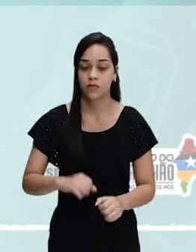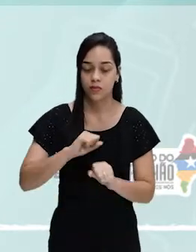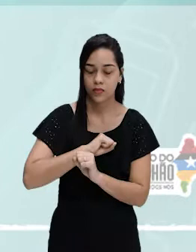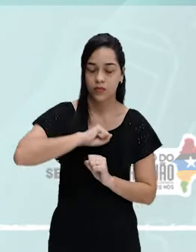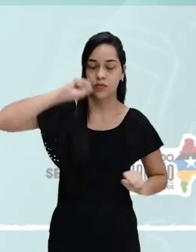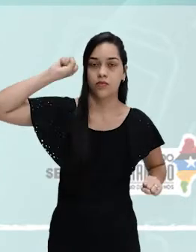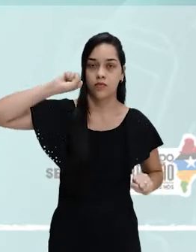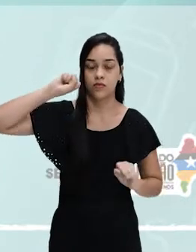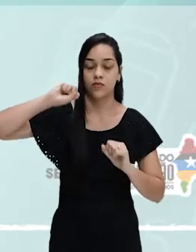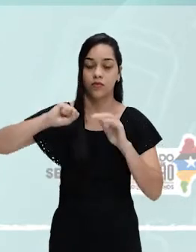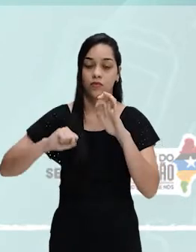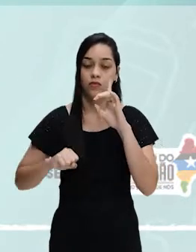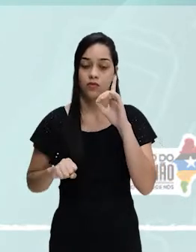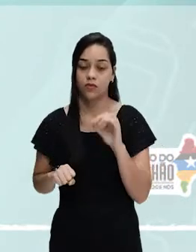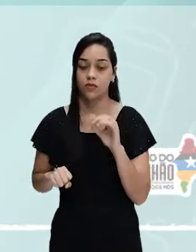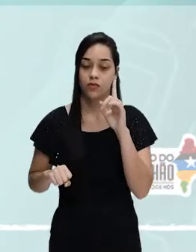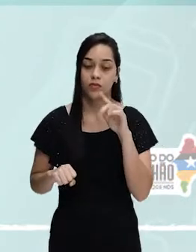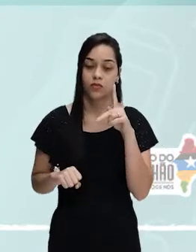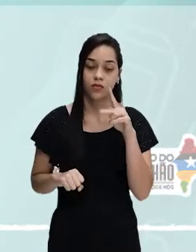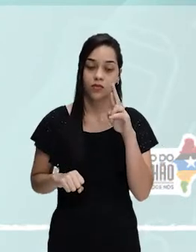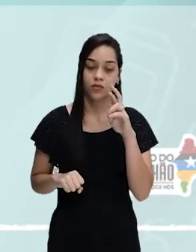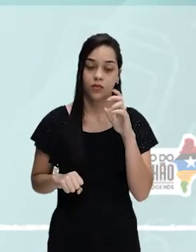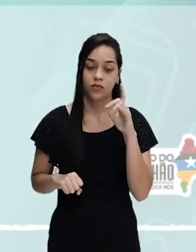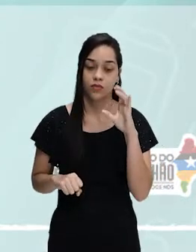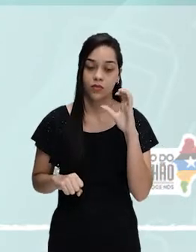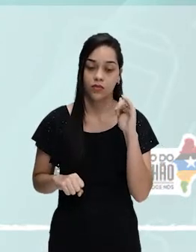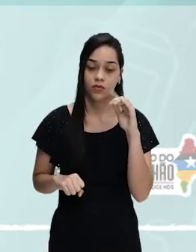levantou cedo é o predicado.